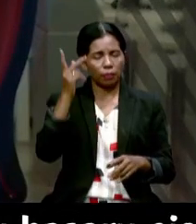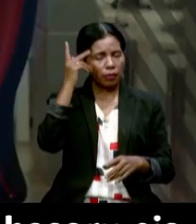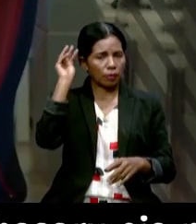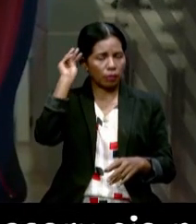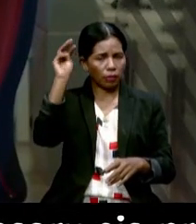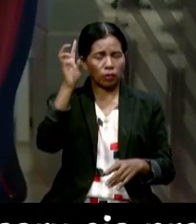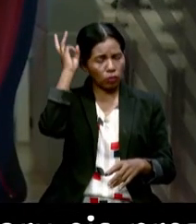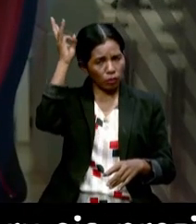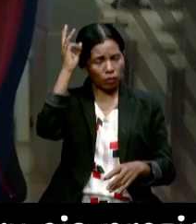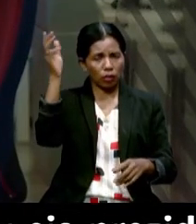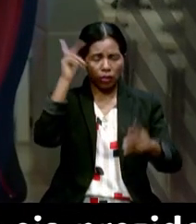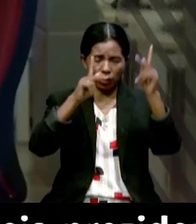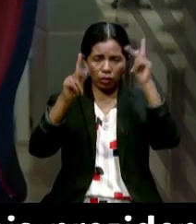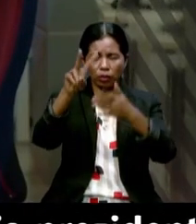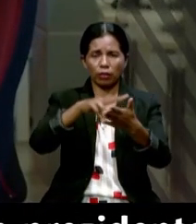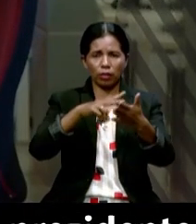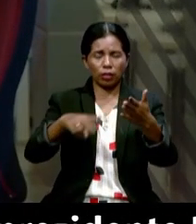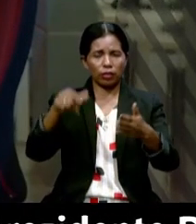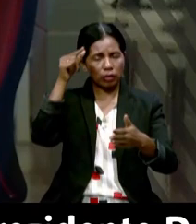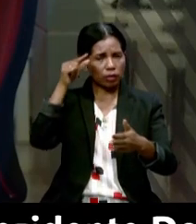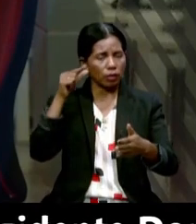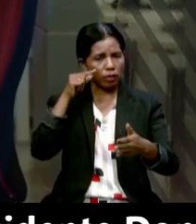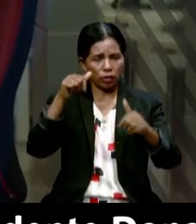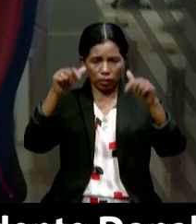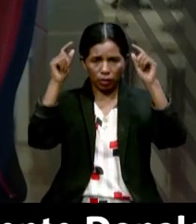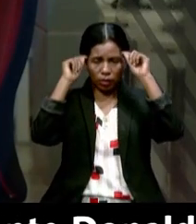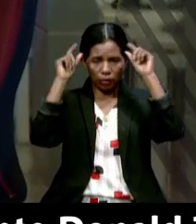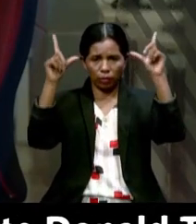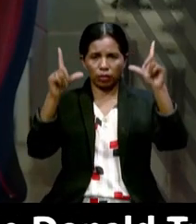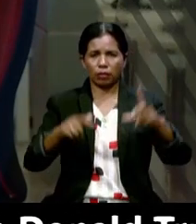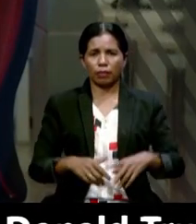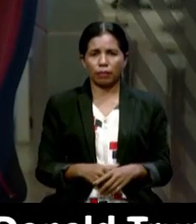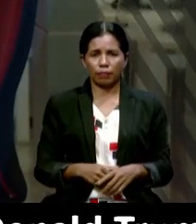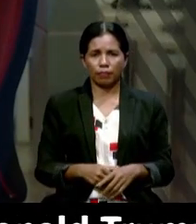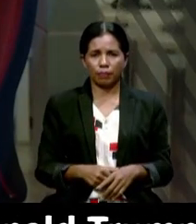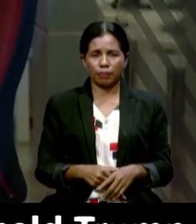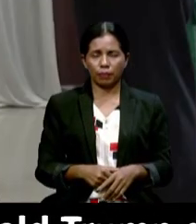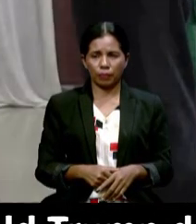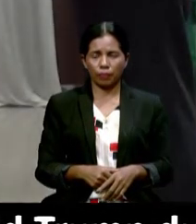primeiro-ministro preocupa o caso violência baseia ba gênero e a relaram.